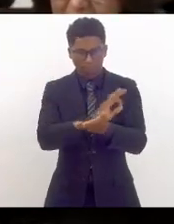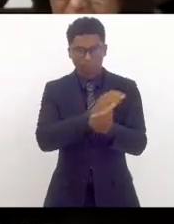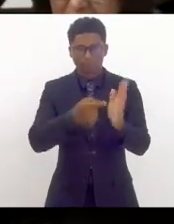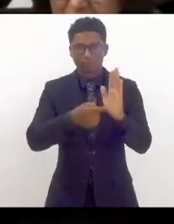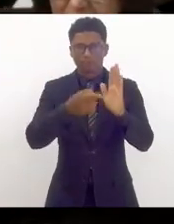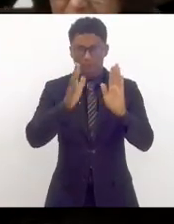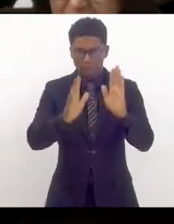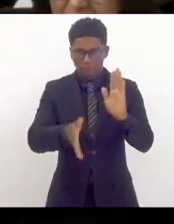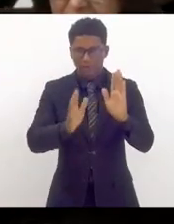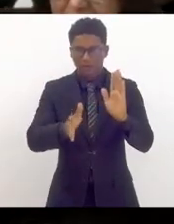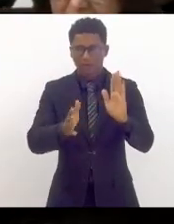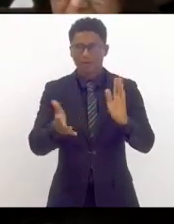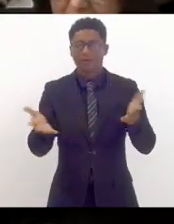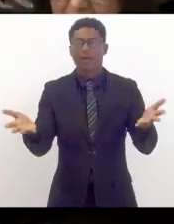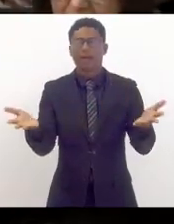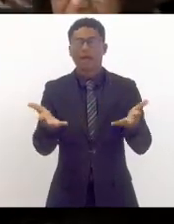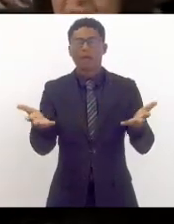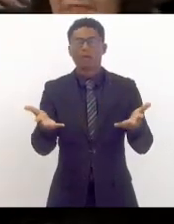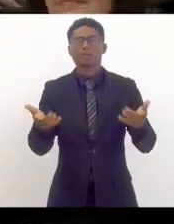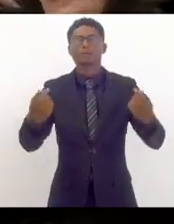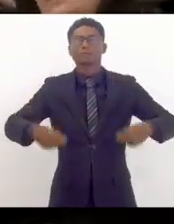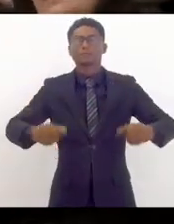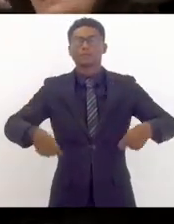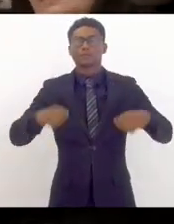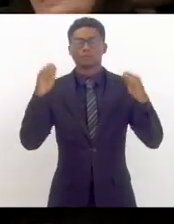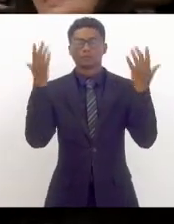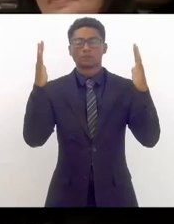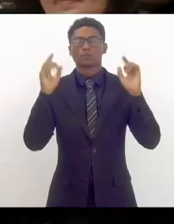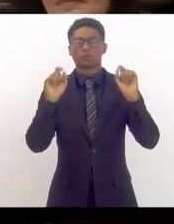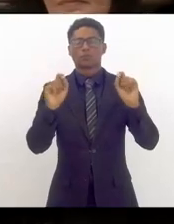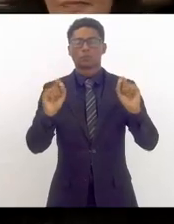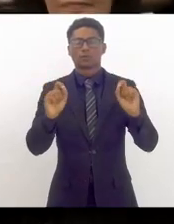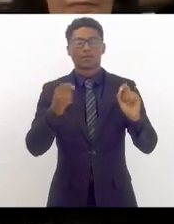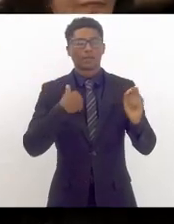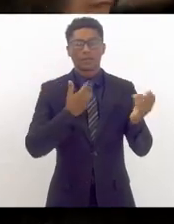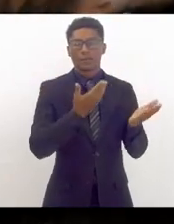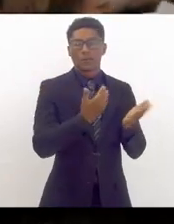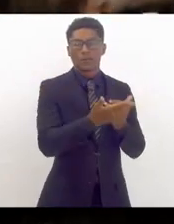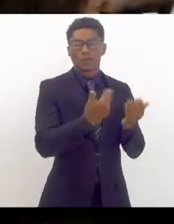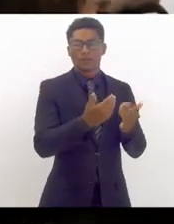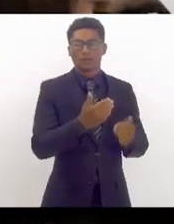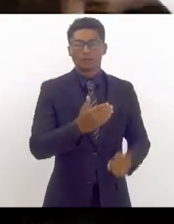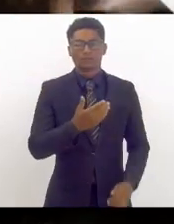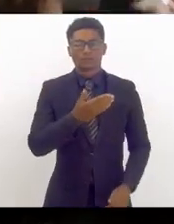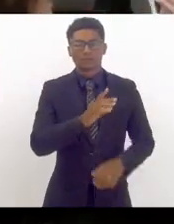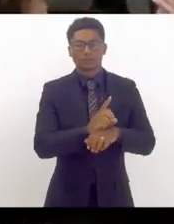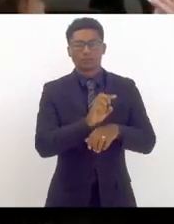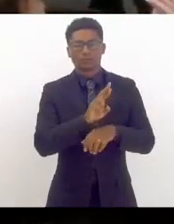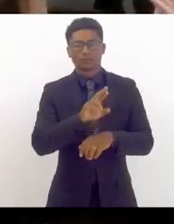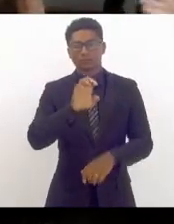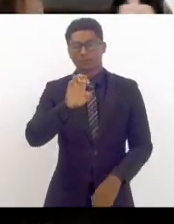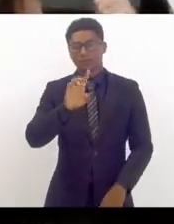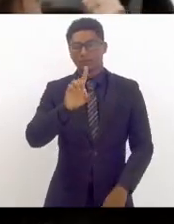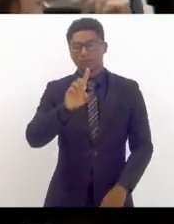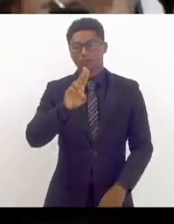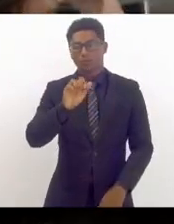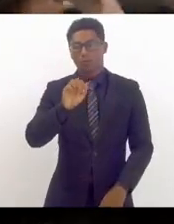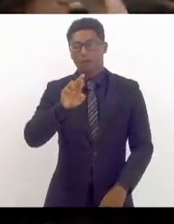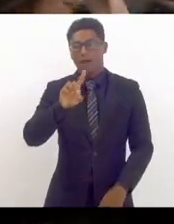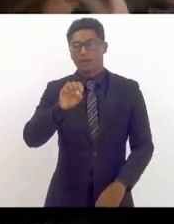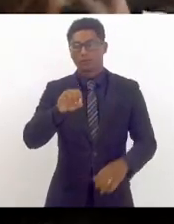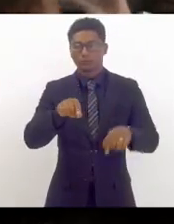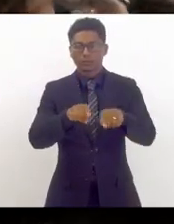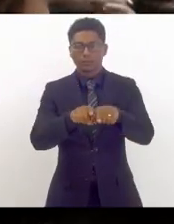nós temos que celebrar. Eu comentava aqui com o doutor Eduardo Lima Neto e com o governador Cláudio Castro